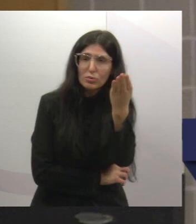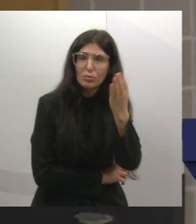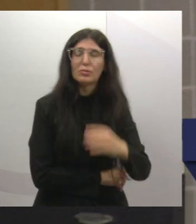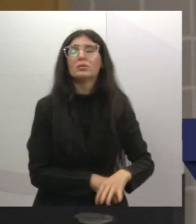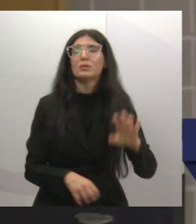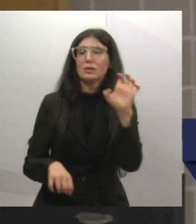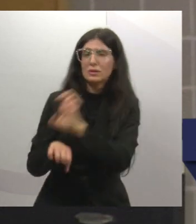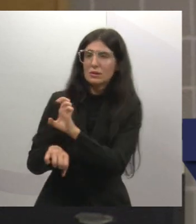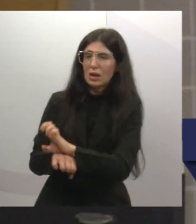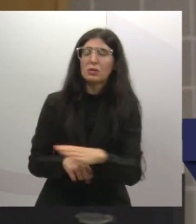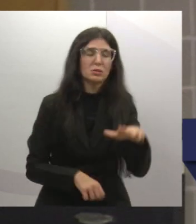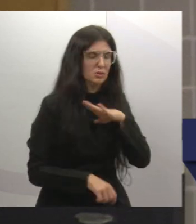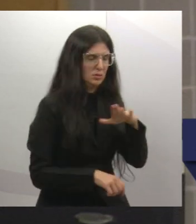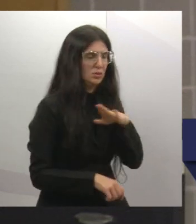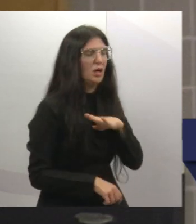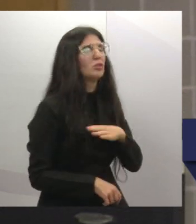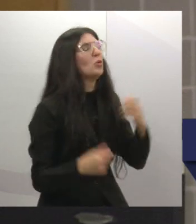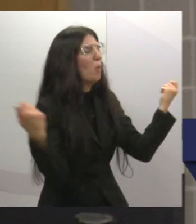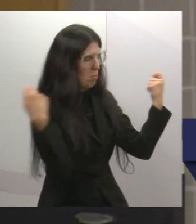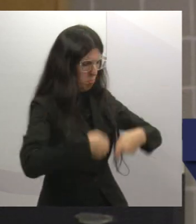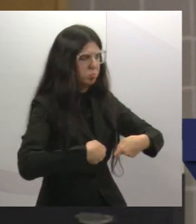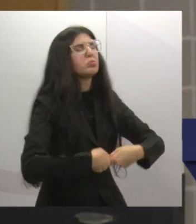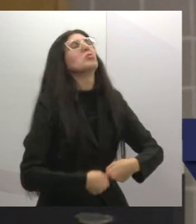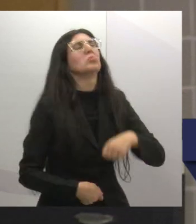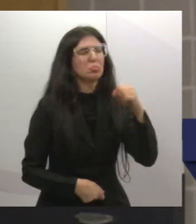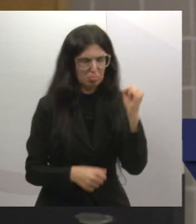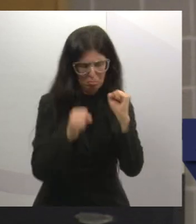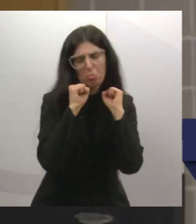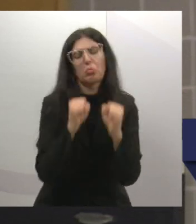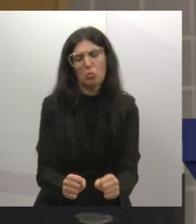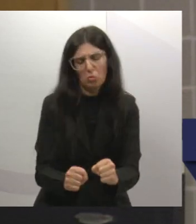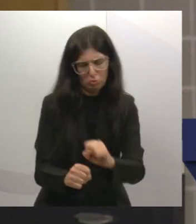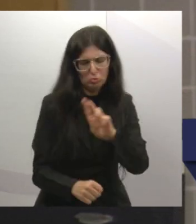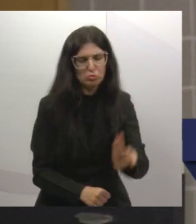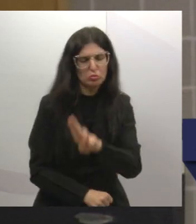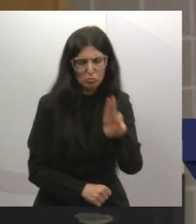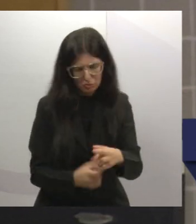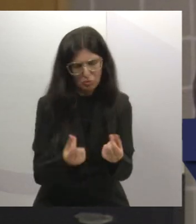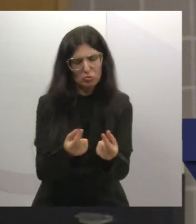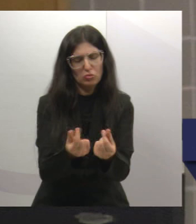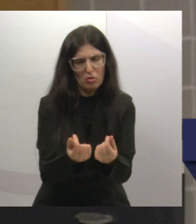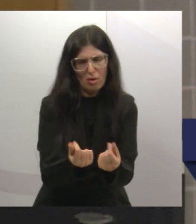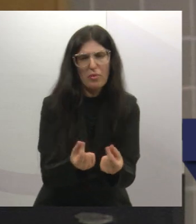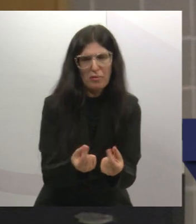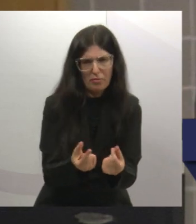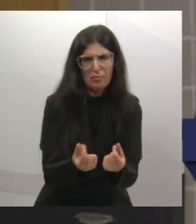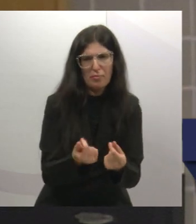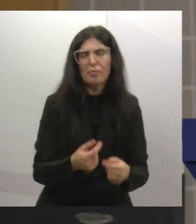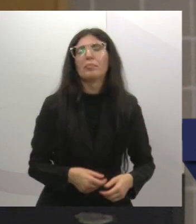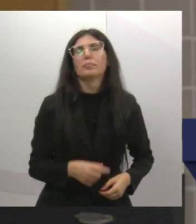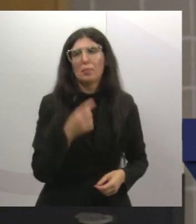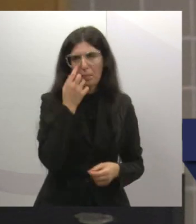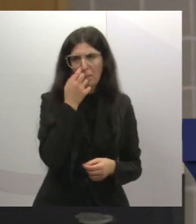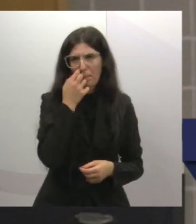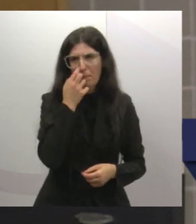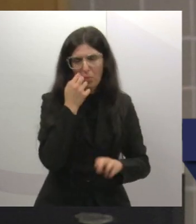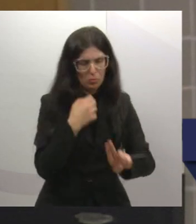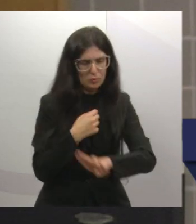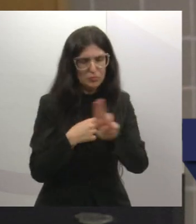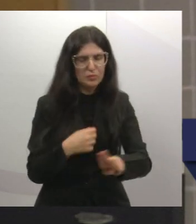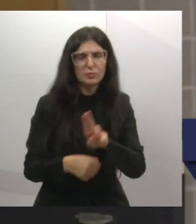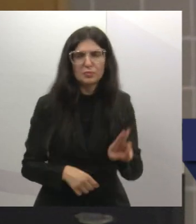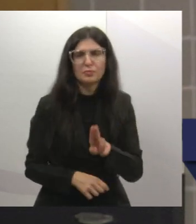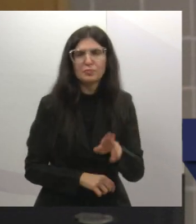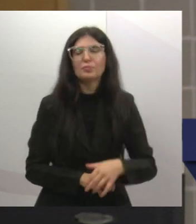Então, porventura, este valor, ele vai ser um dos valores que vai suprir, né, possivelmente,